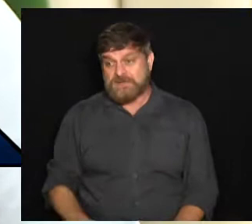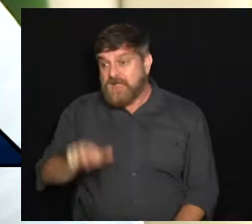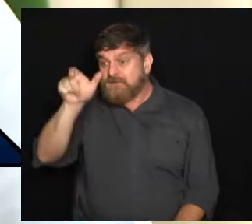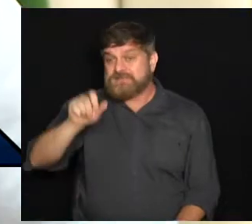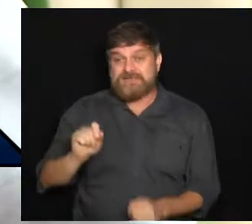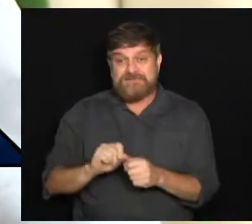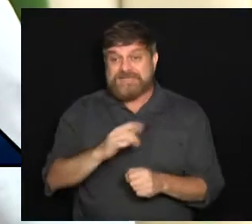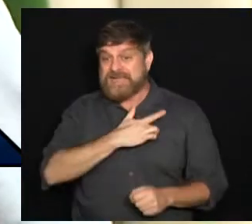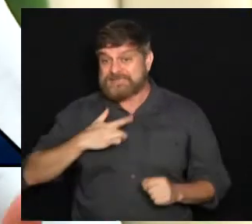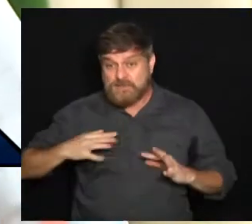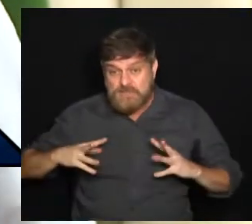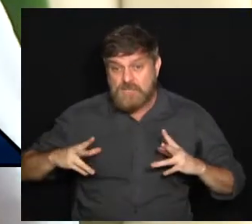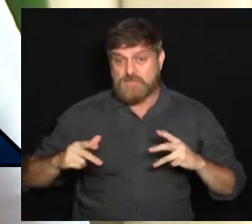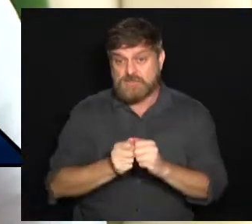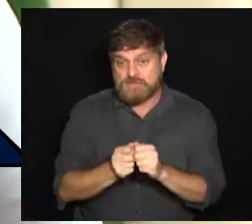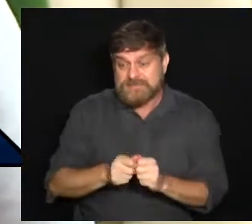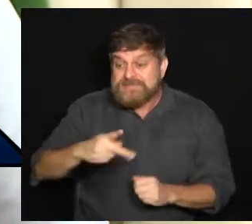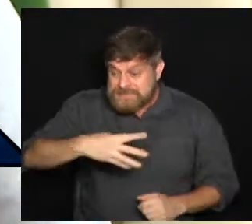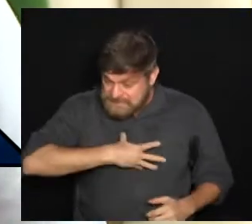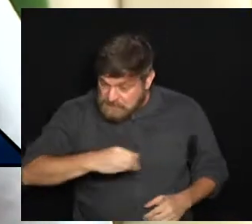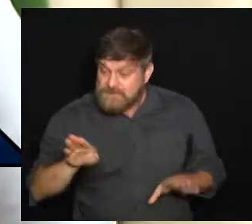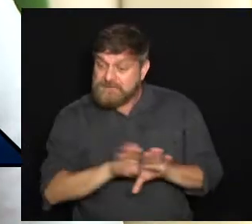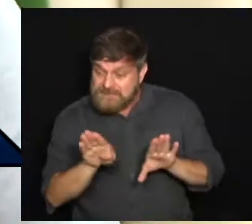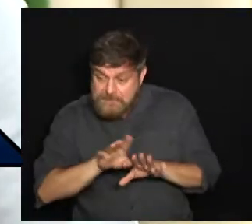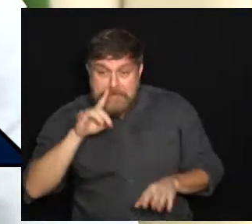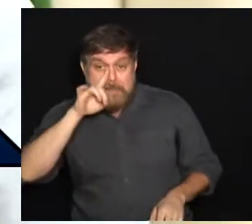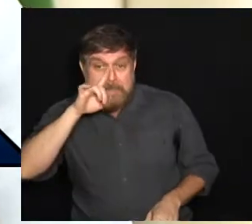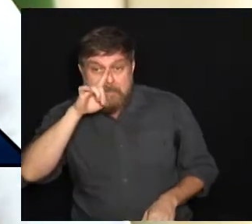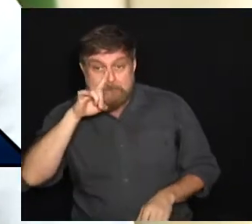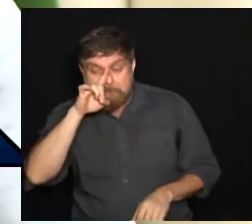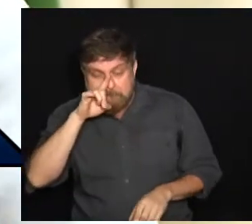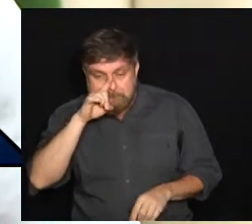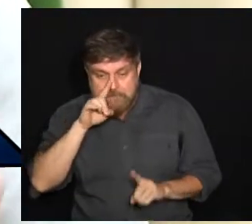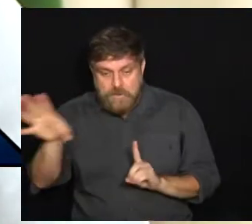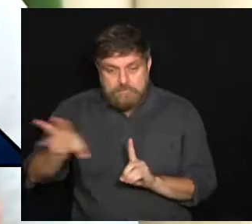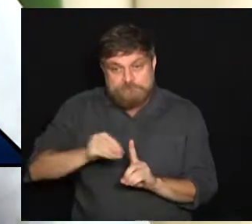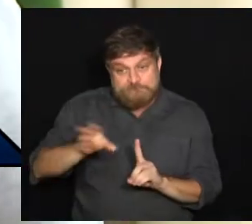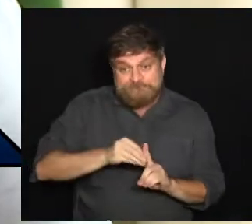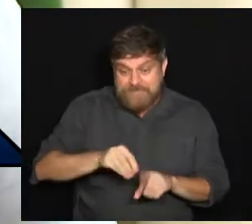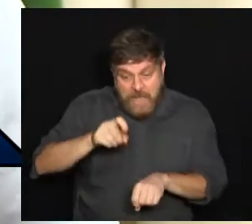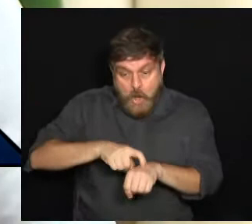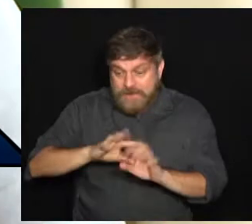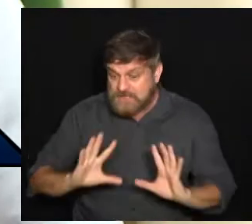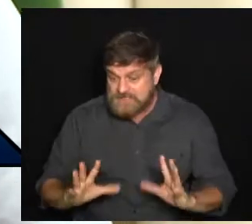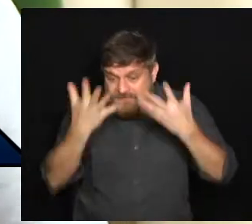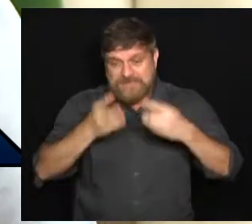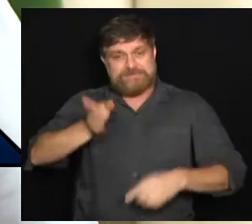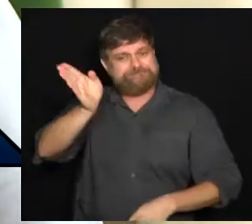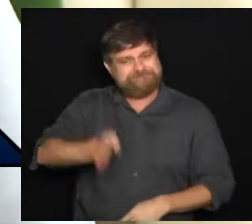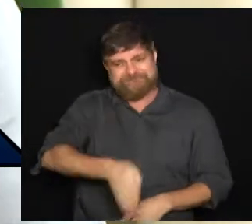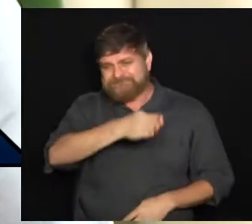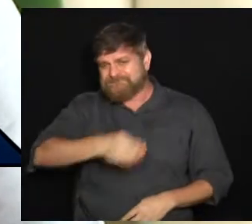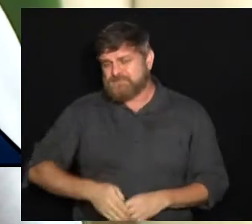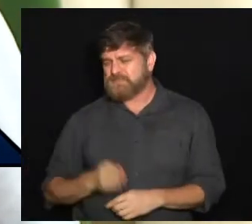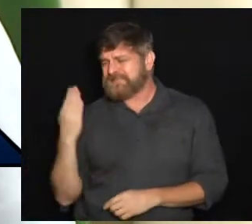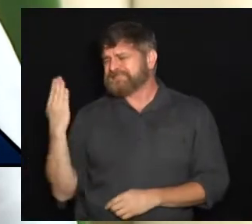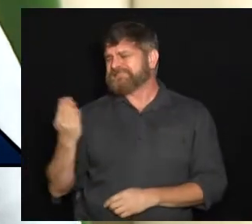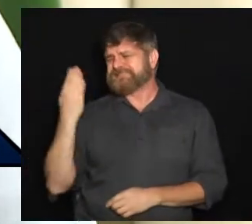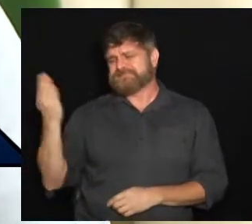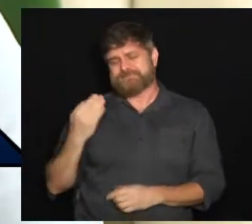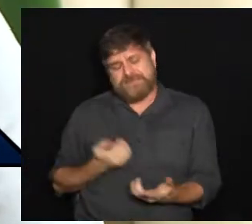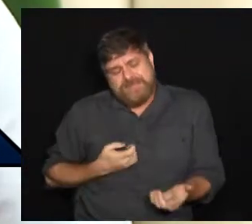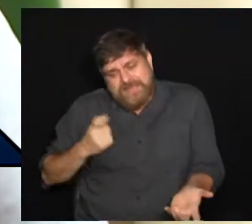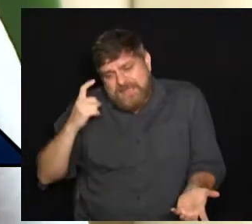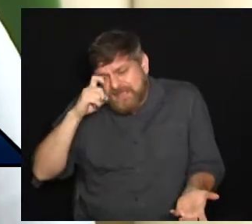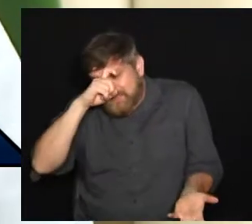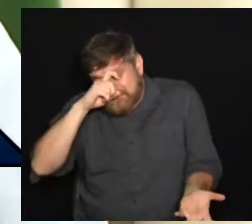a saúde de todo mundo, inclusive dos seus filhos, em risco, né? Não é hora de fazer festa sob hipótese nenhuma. Eu sei que é duro falar isso,